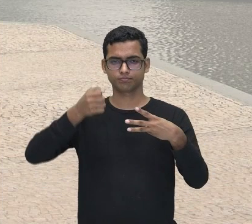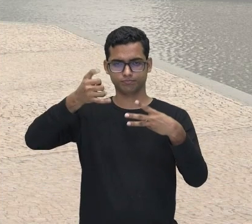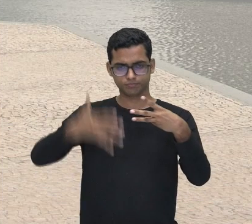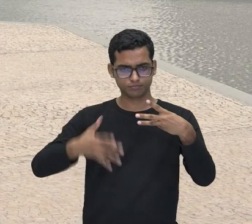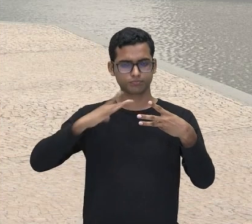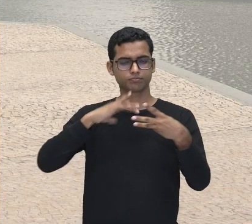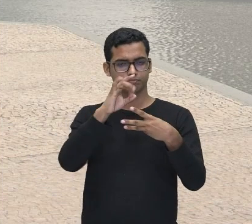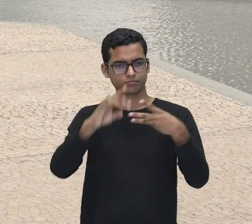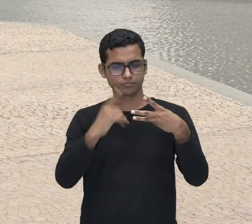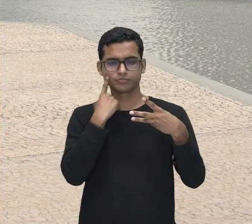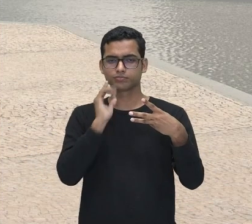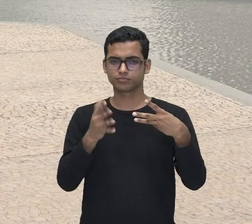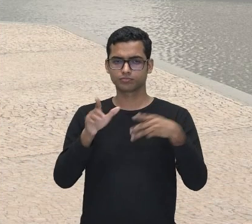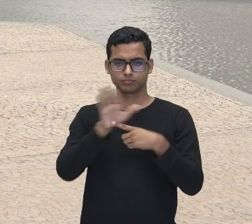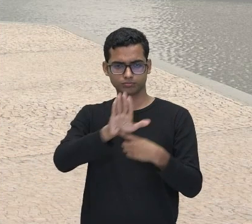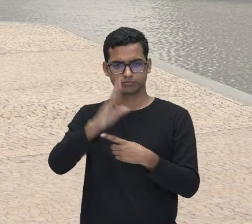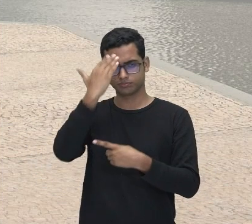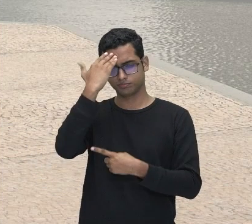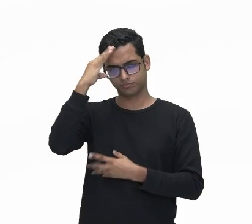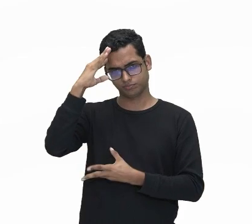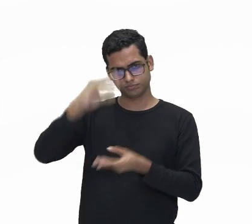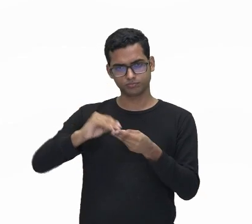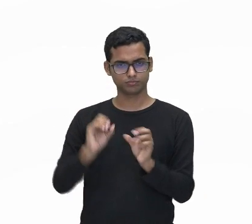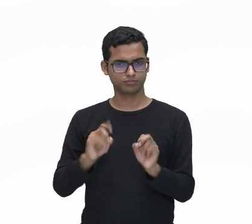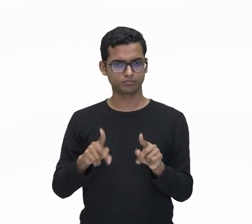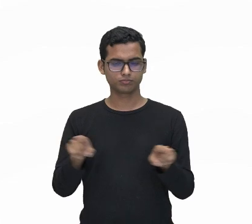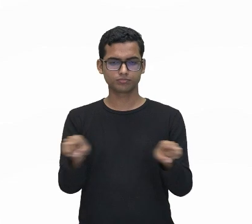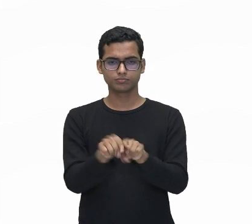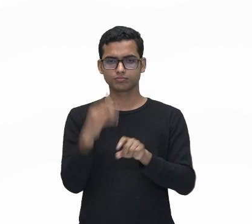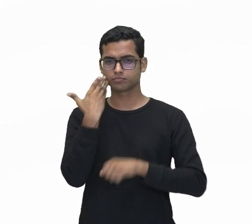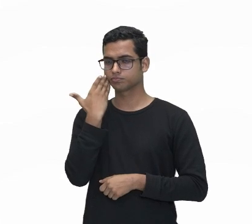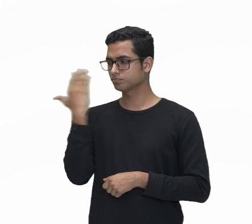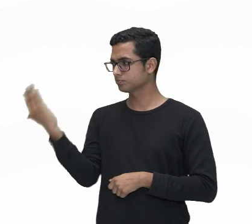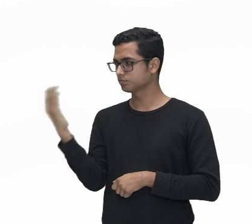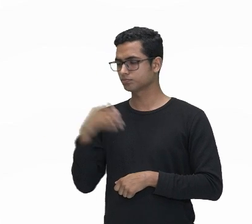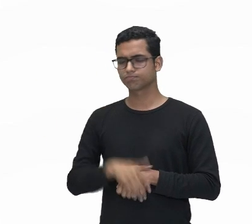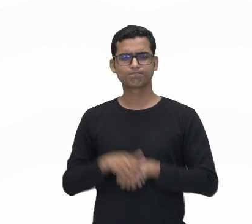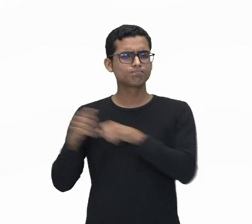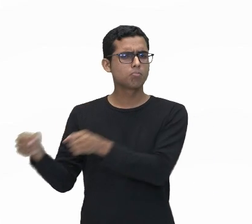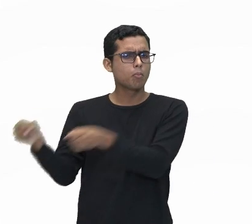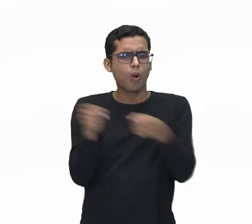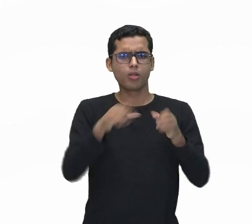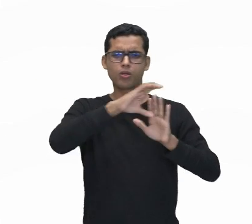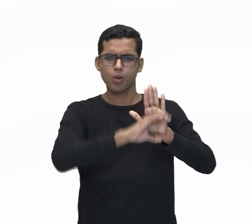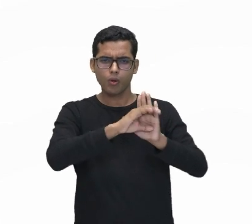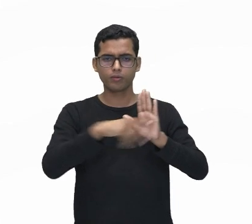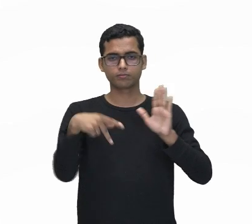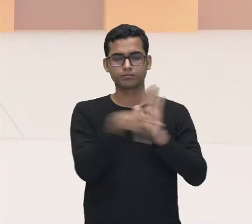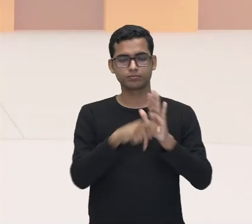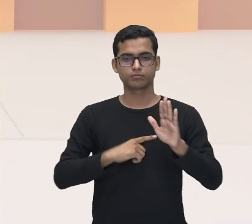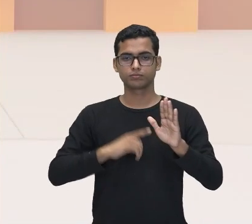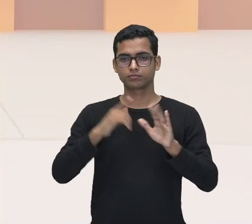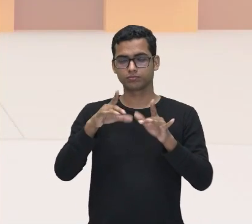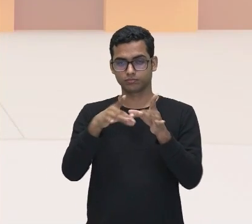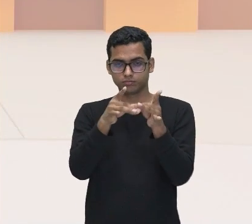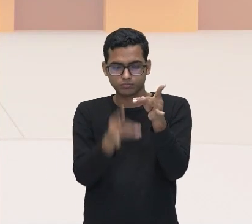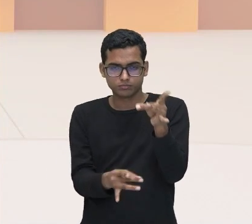três conceitos, não é isso? Vamos lá, então, ver poder, conceito e definição.